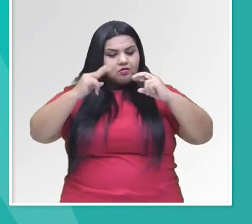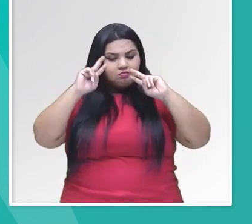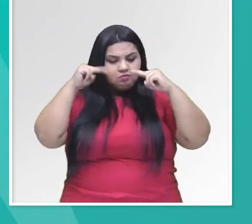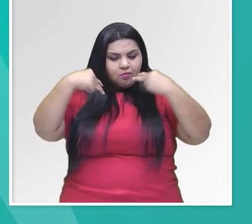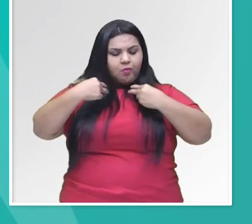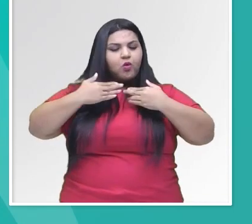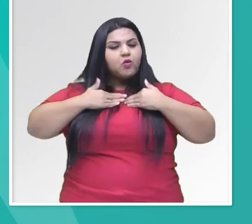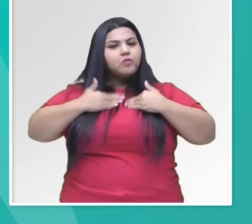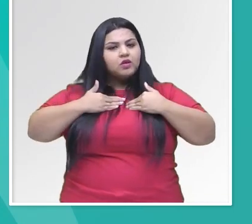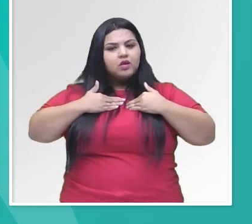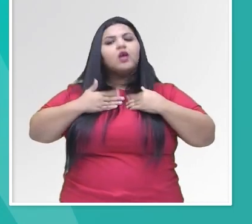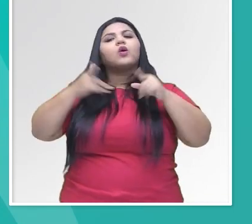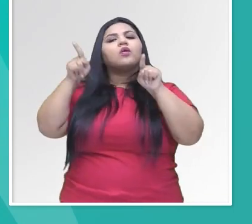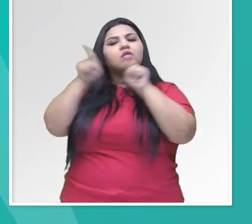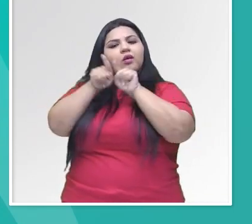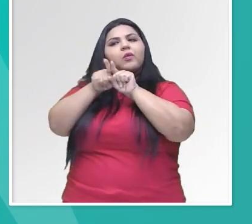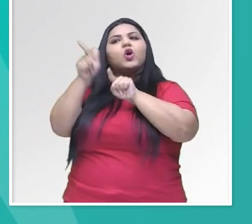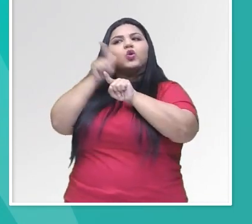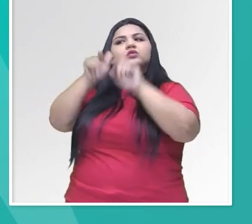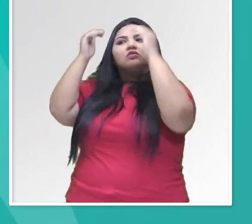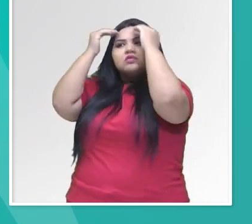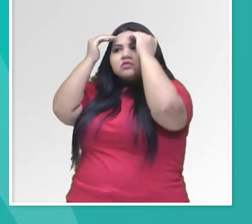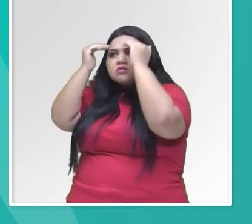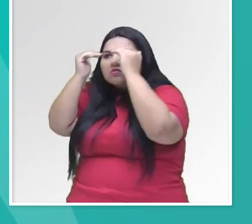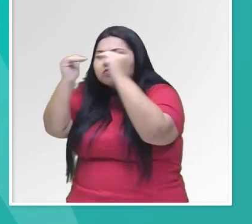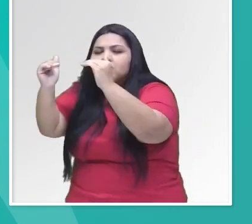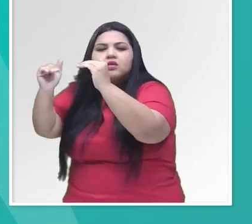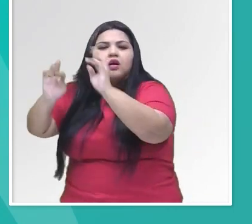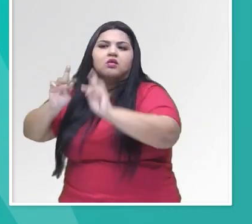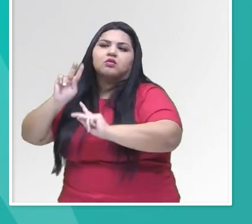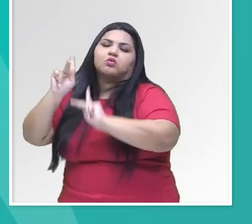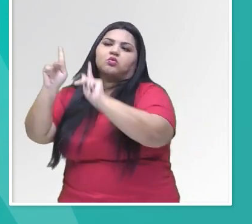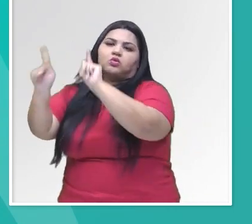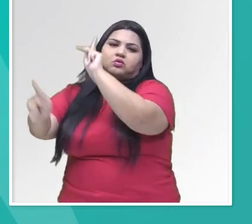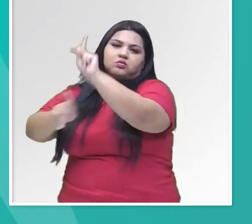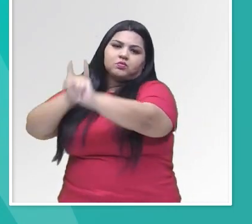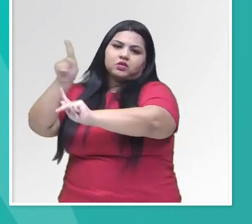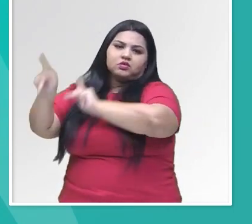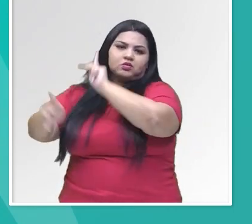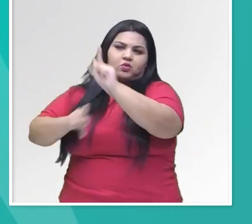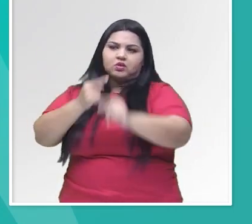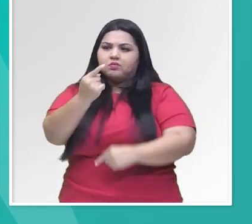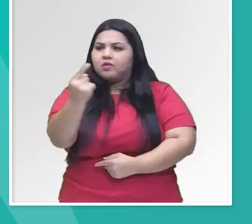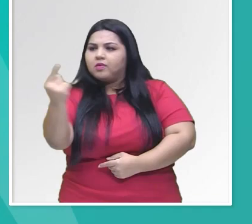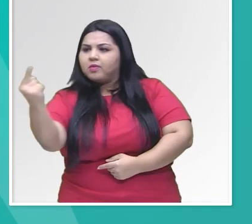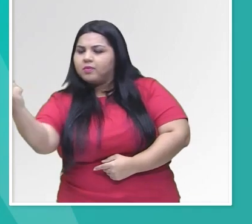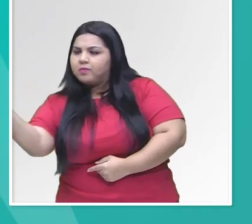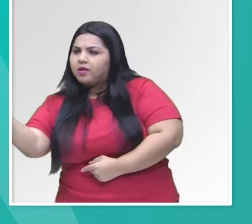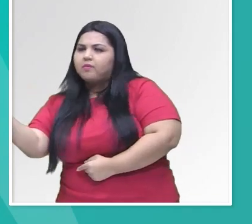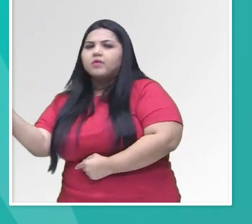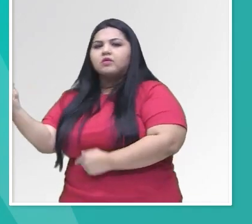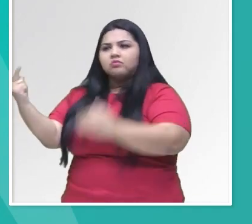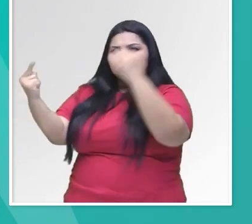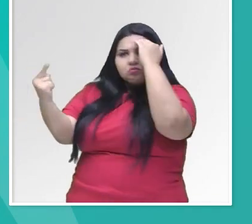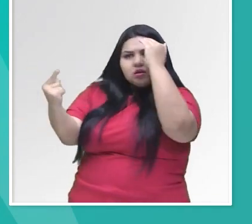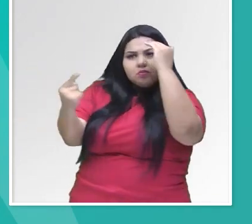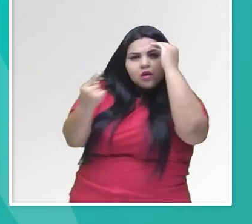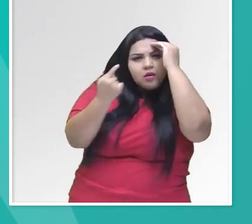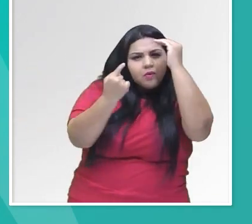eu conseguirei respeitar todas essas pessoas na sua singularidade, na sua etapa de